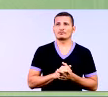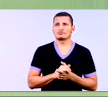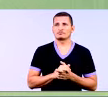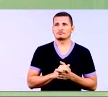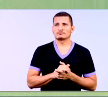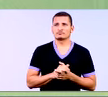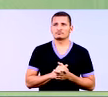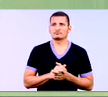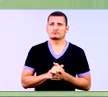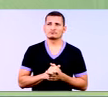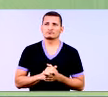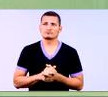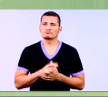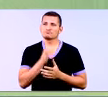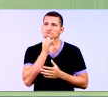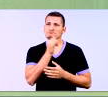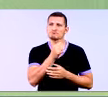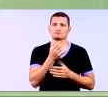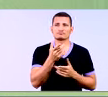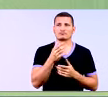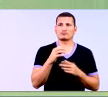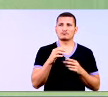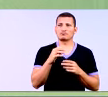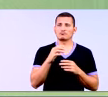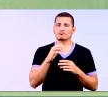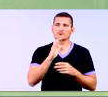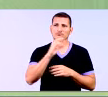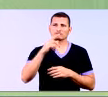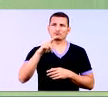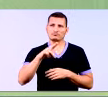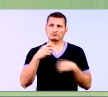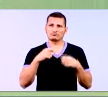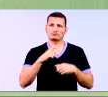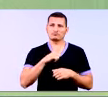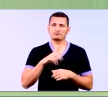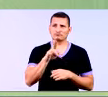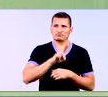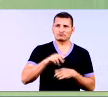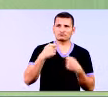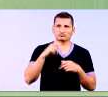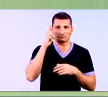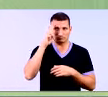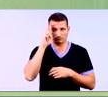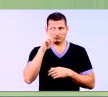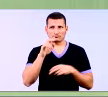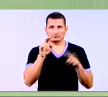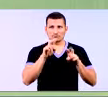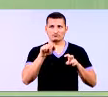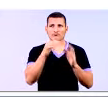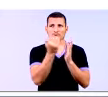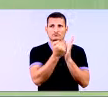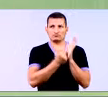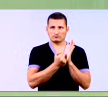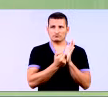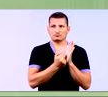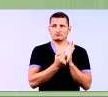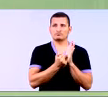Não adianta ter um processador, eu tenho que ter utilidade. Então, eu tenho que lembrar que o computador é software e hardware.